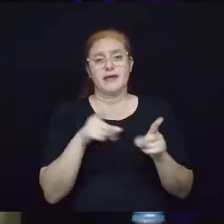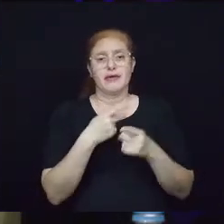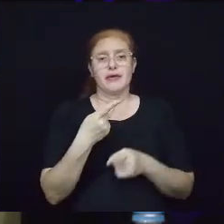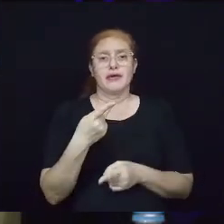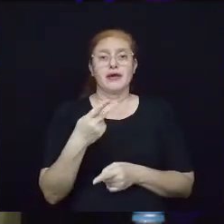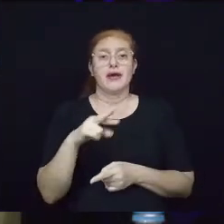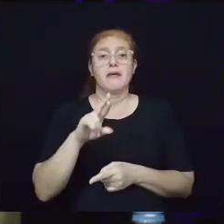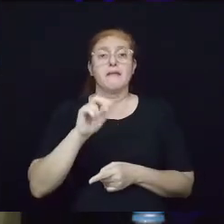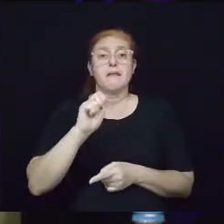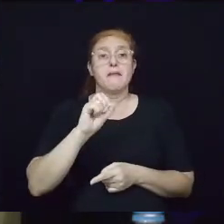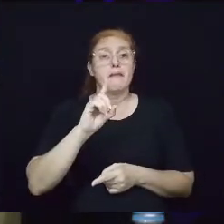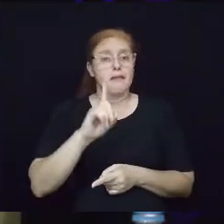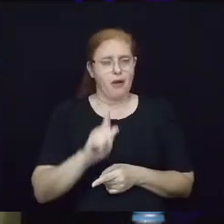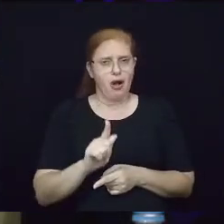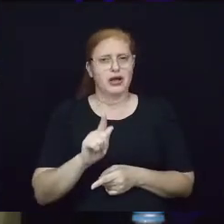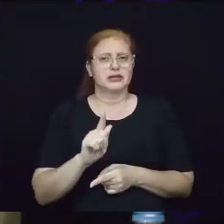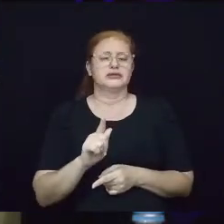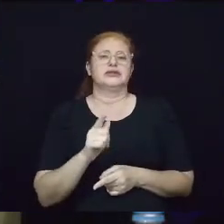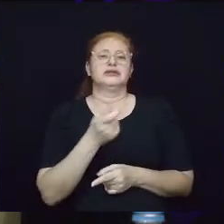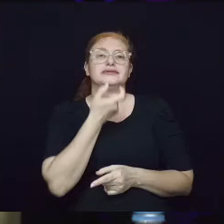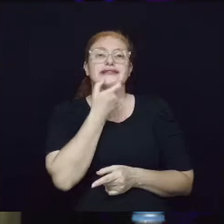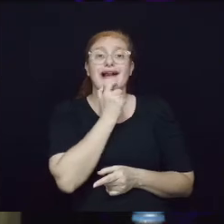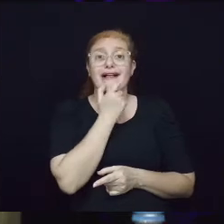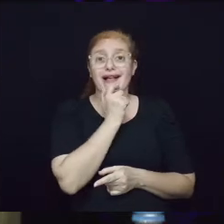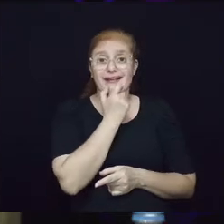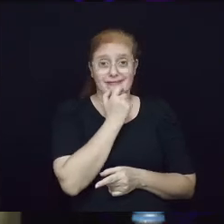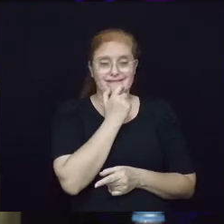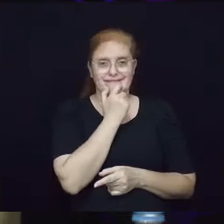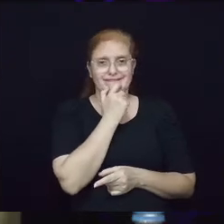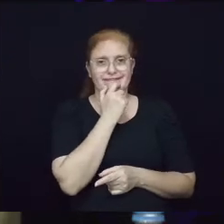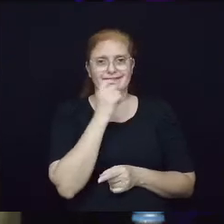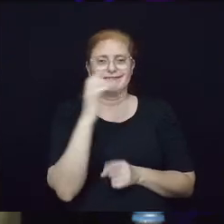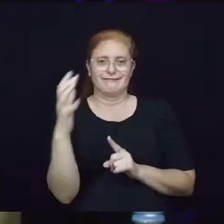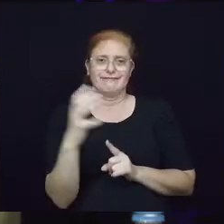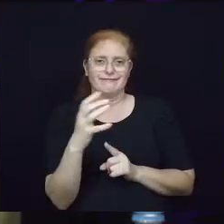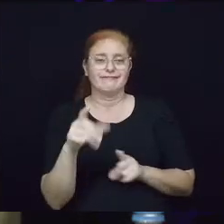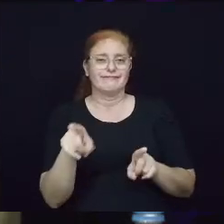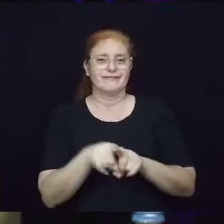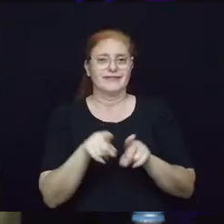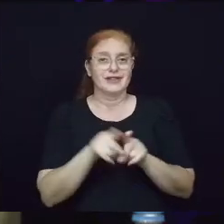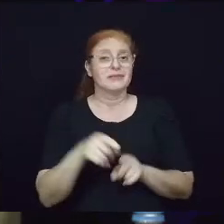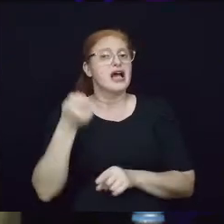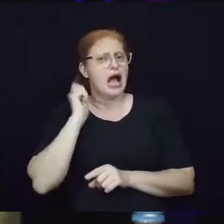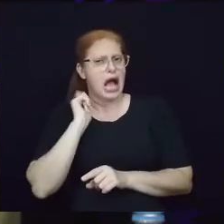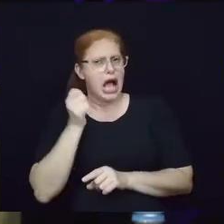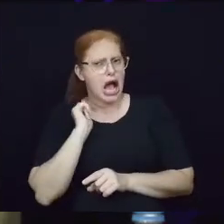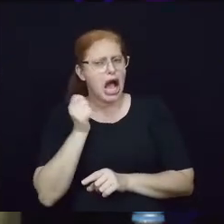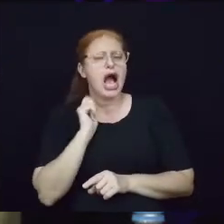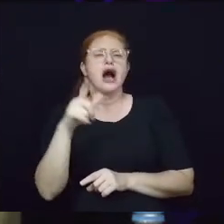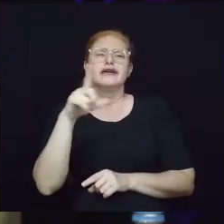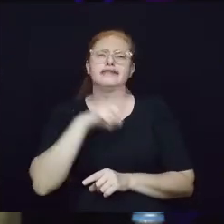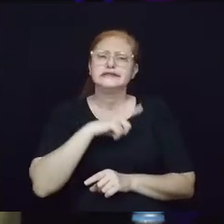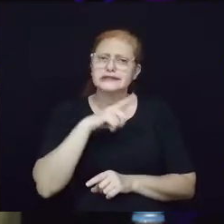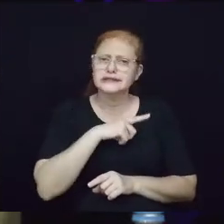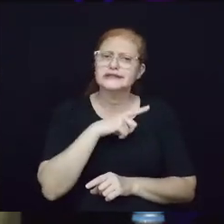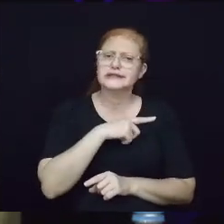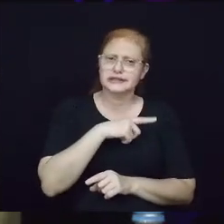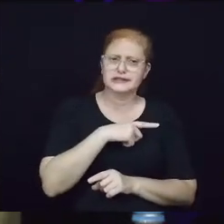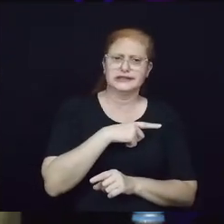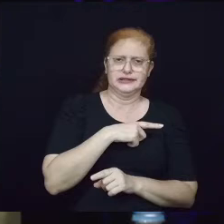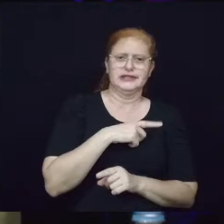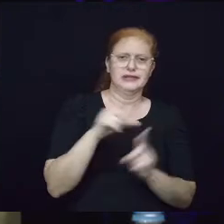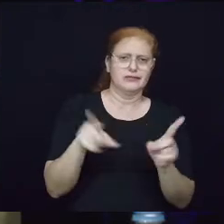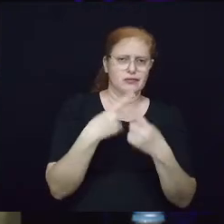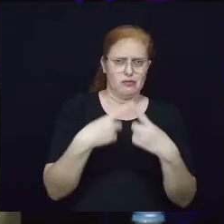House, dos ingleses, principalmente, e dos nossos vizinhos argentinos. Tem um cenário de